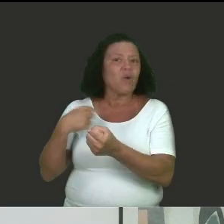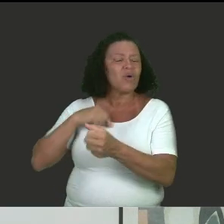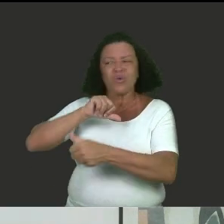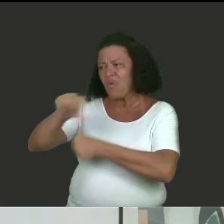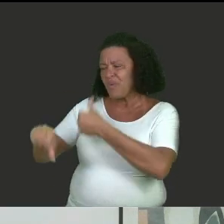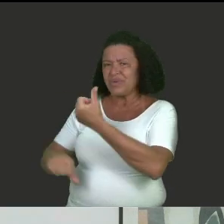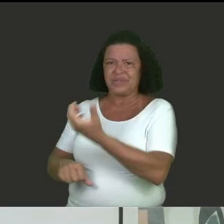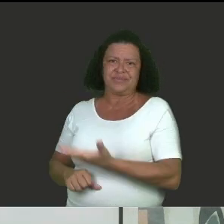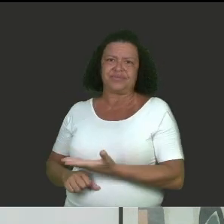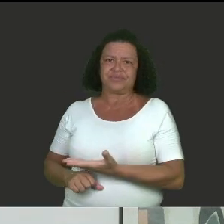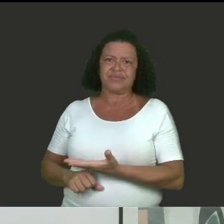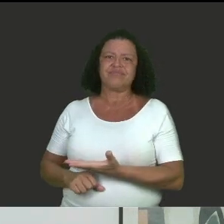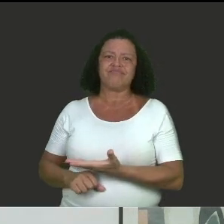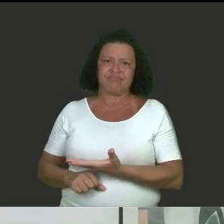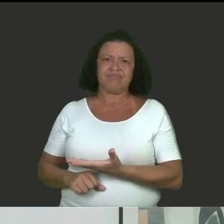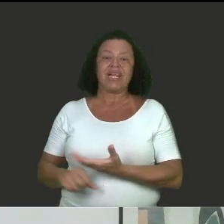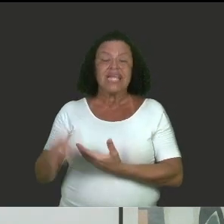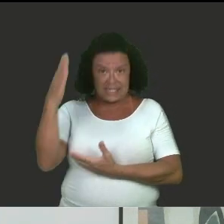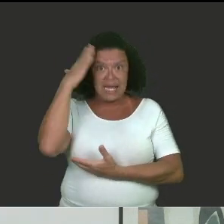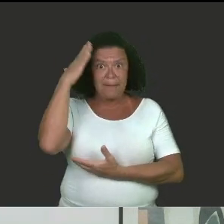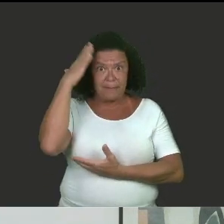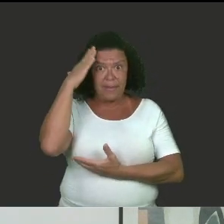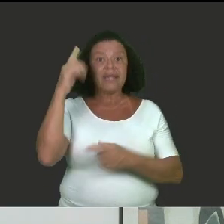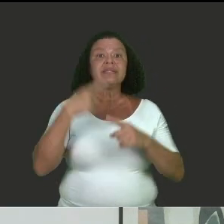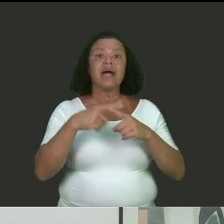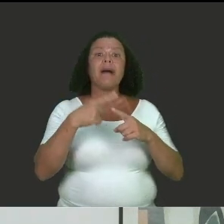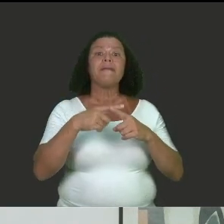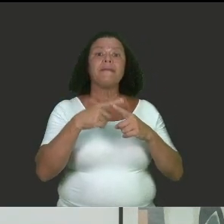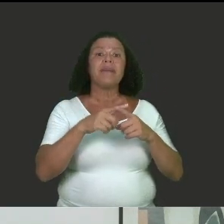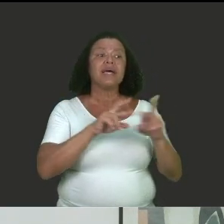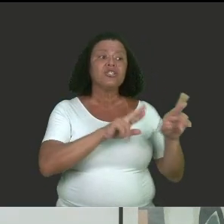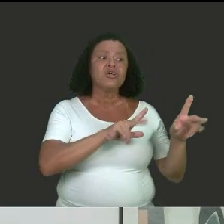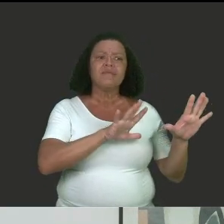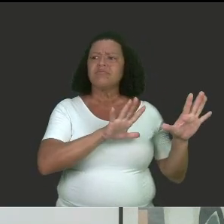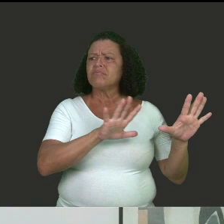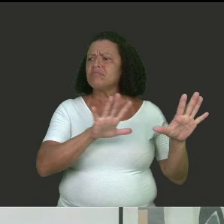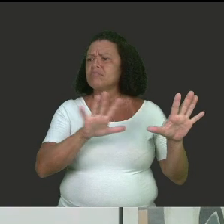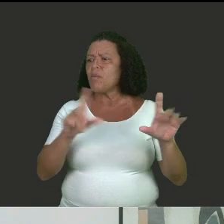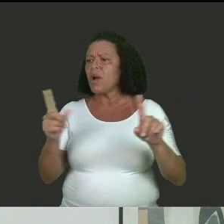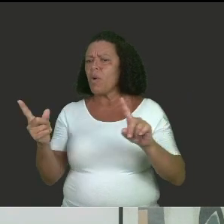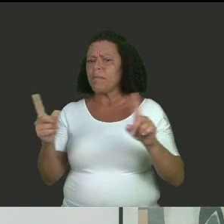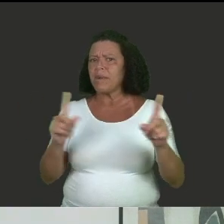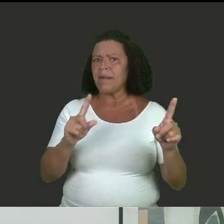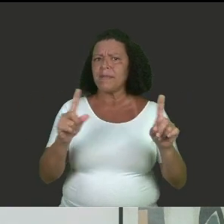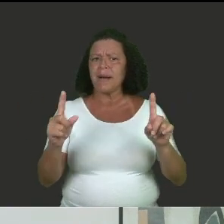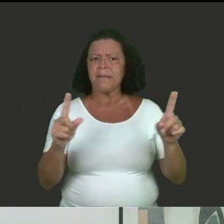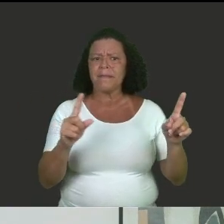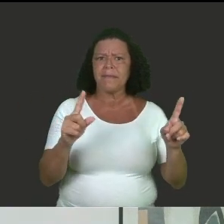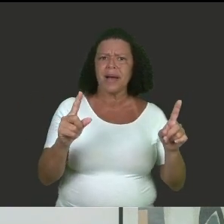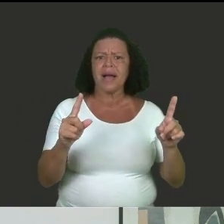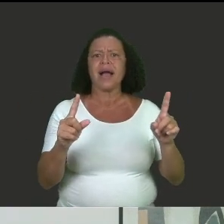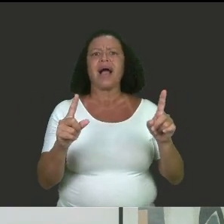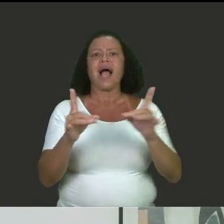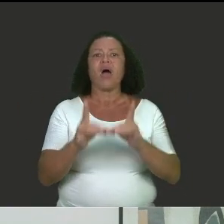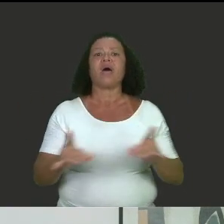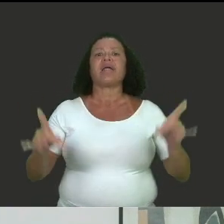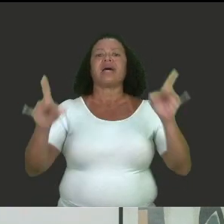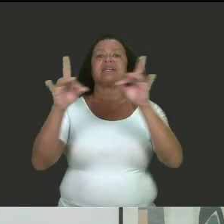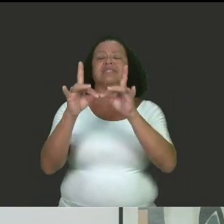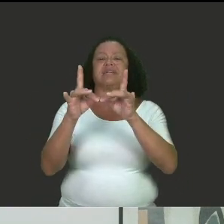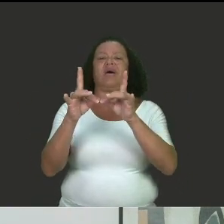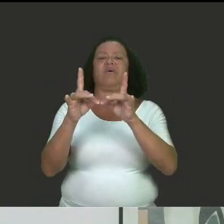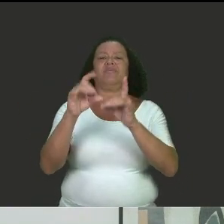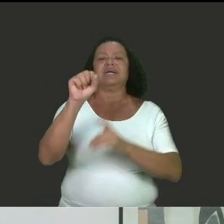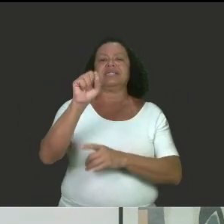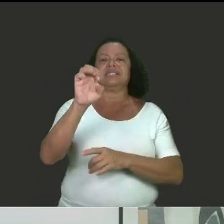mudado e sabedoria para distinguir uma coisa da outra. Oração da serenidade.